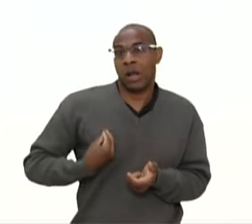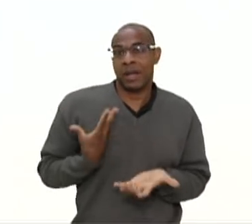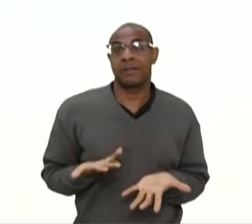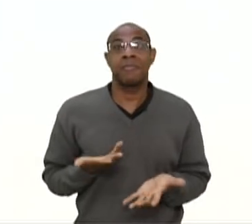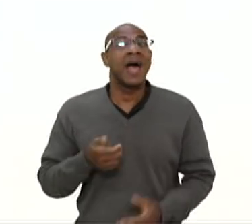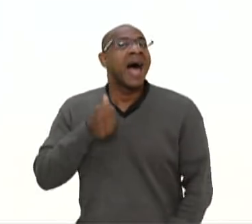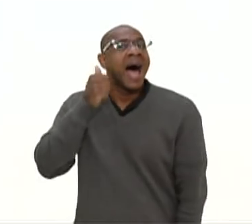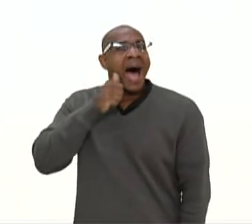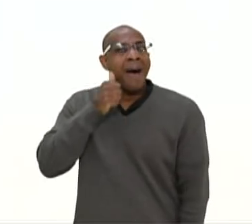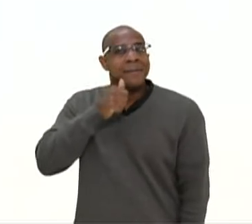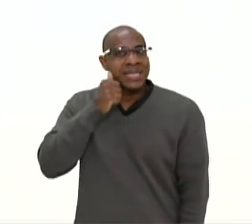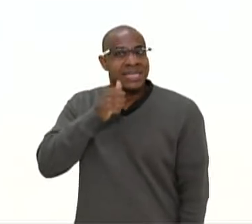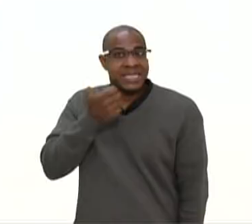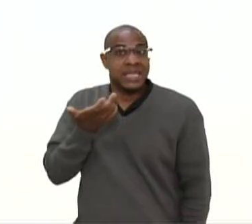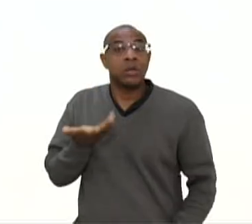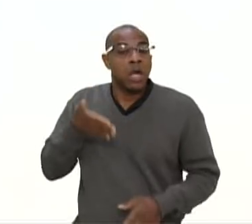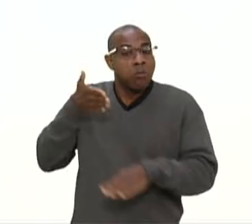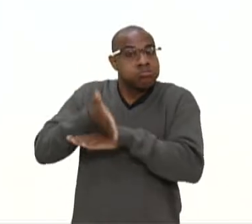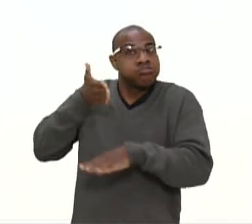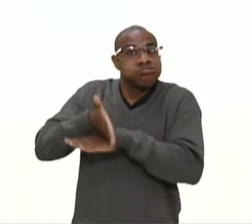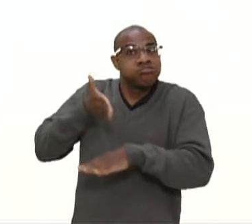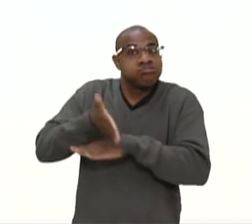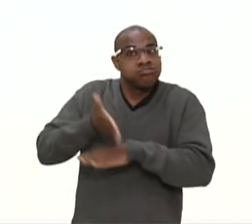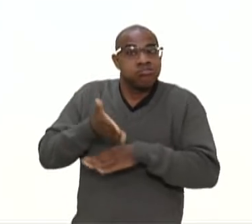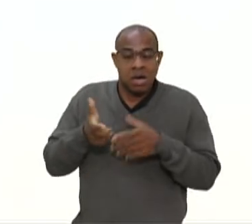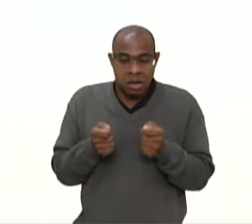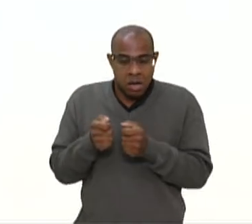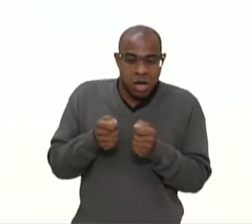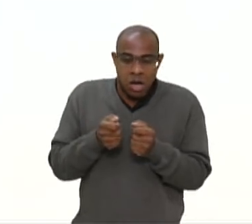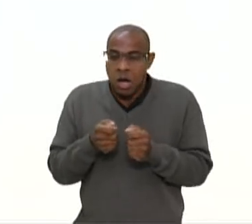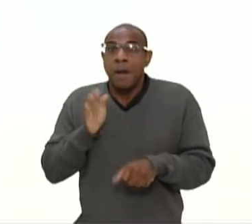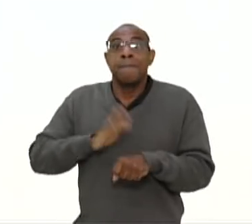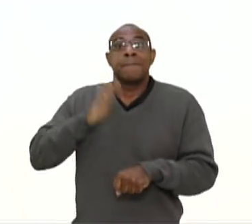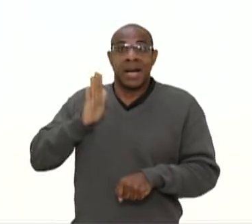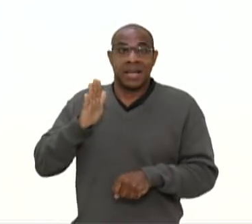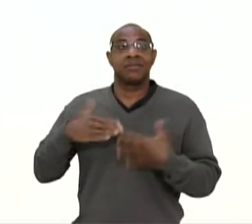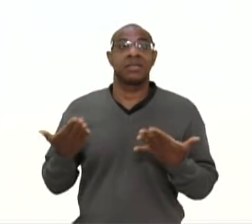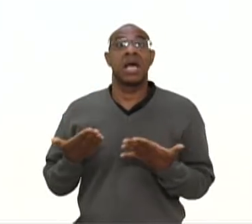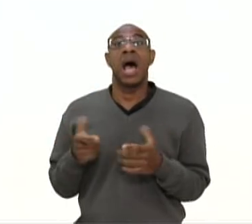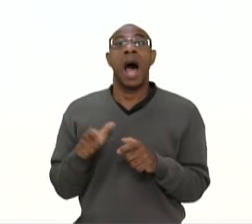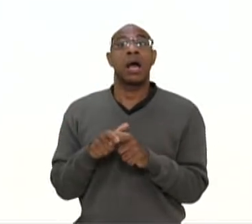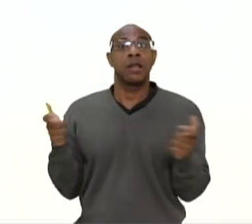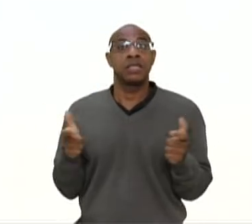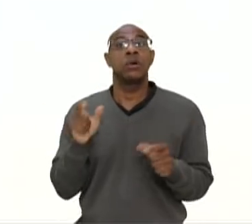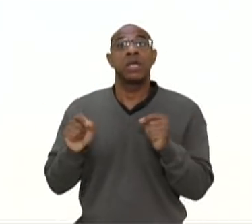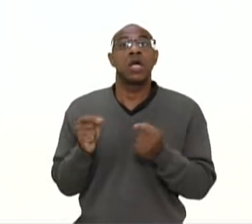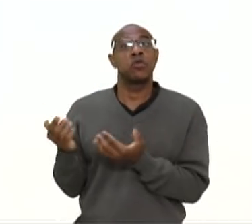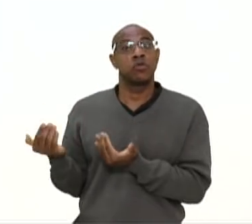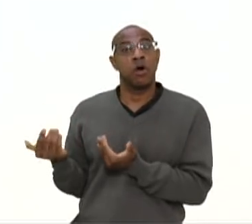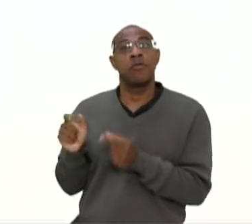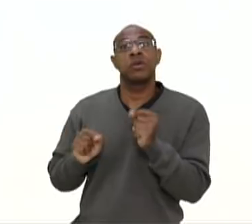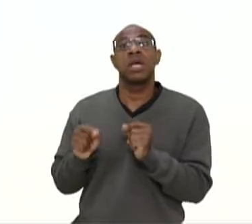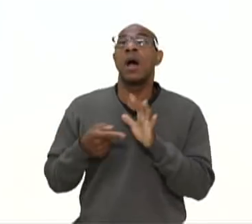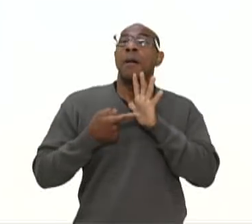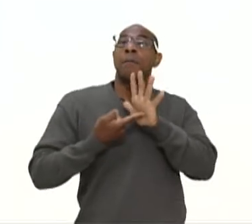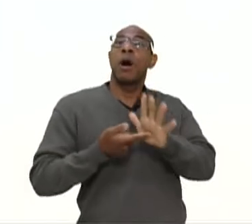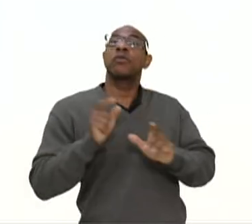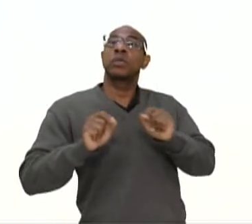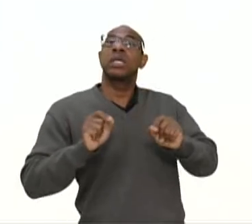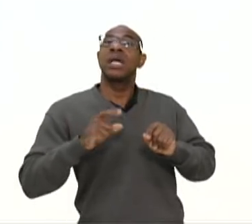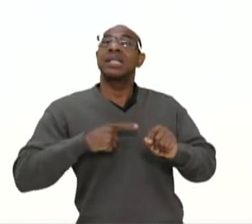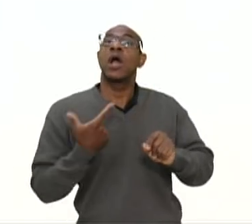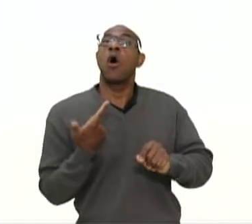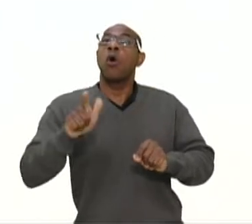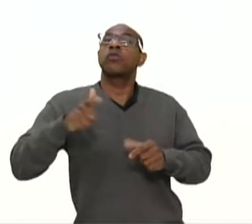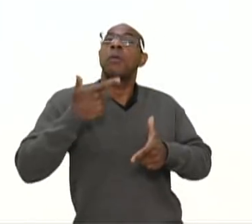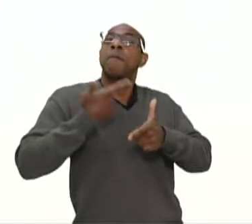mais intensivo das redes sociais. A maioria dos jovens que se encontram nessa condição apresenta também